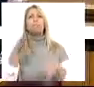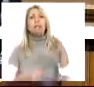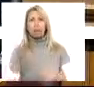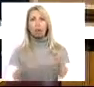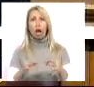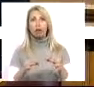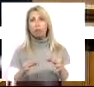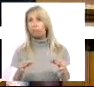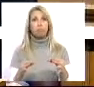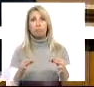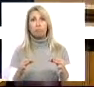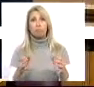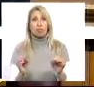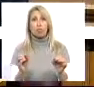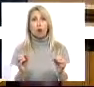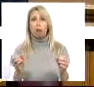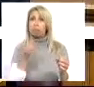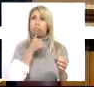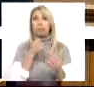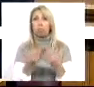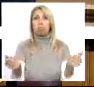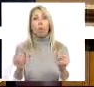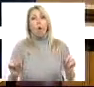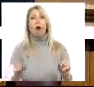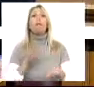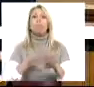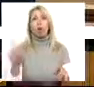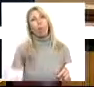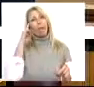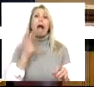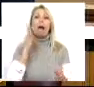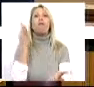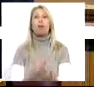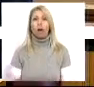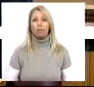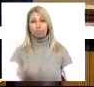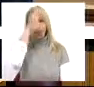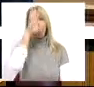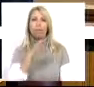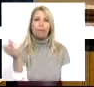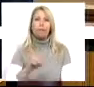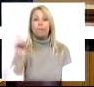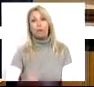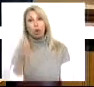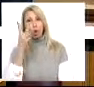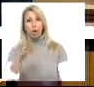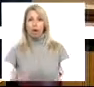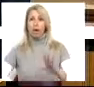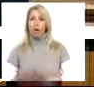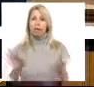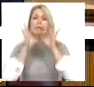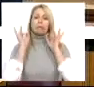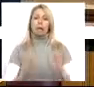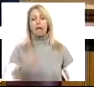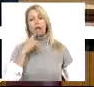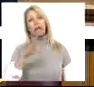dia porque estão a contar com o feriado. Contudo, o Governo, e já foi por 2 vezes que o fez, não considerou o dia de Carnaval como um